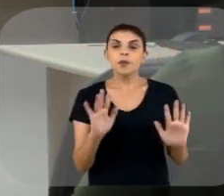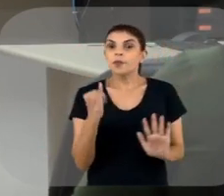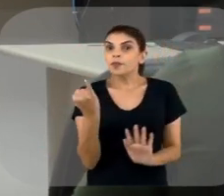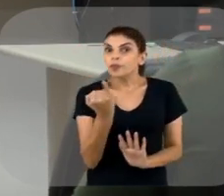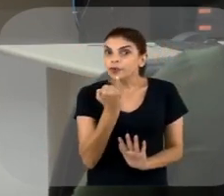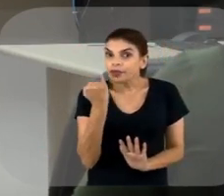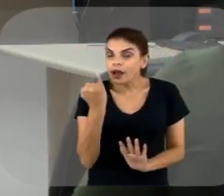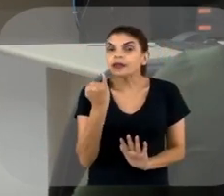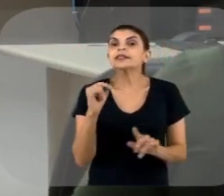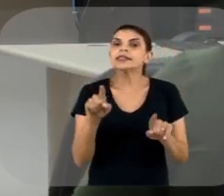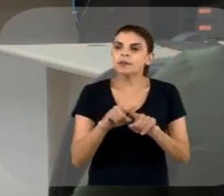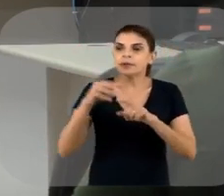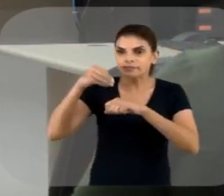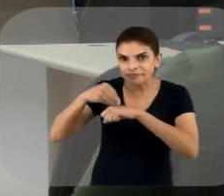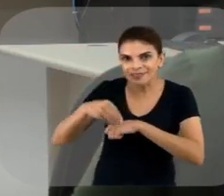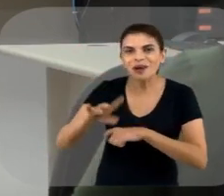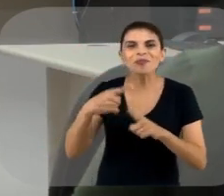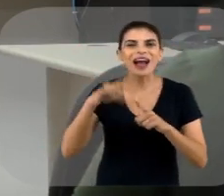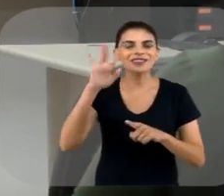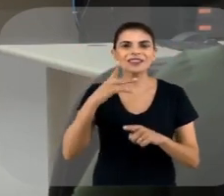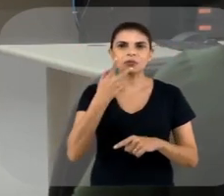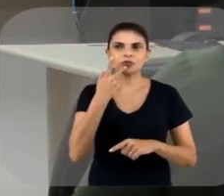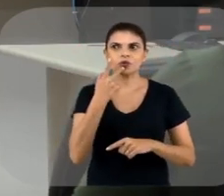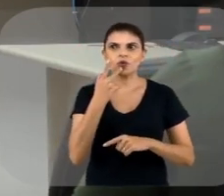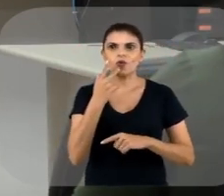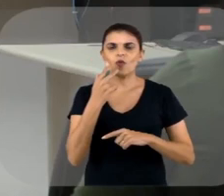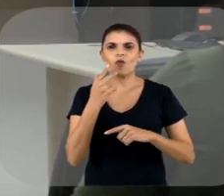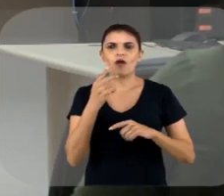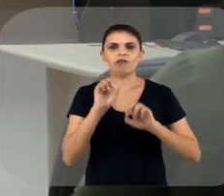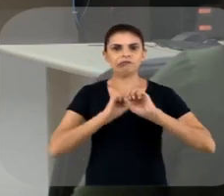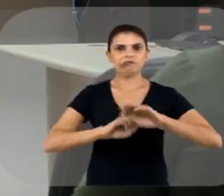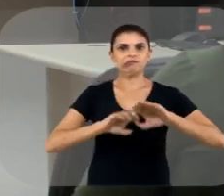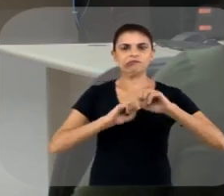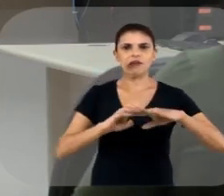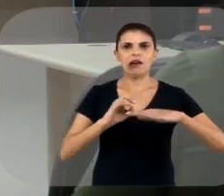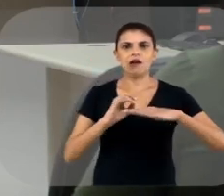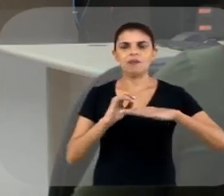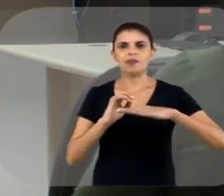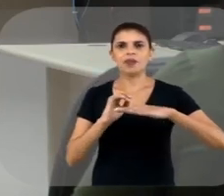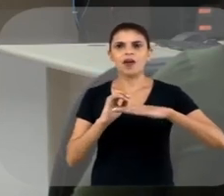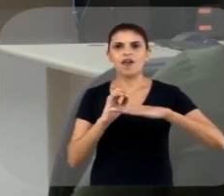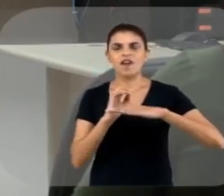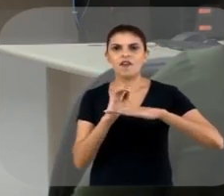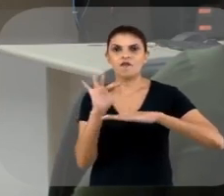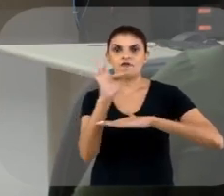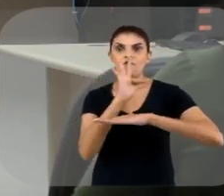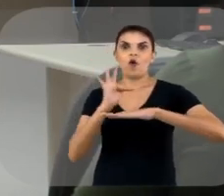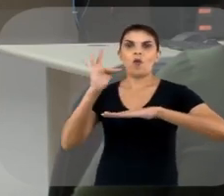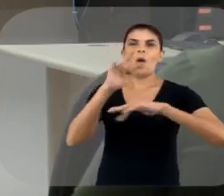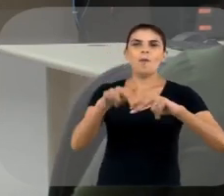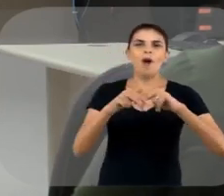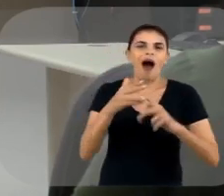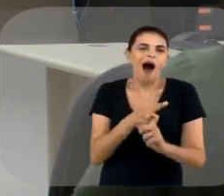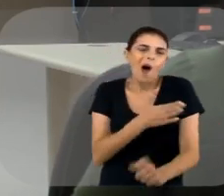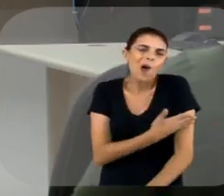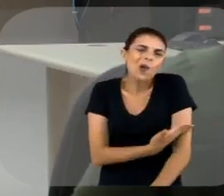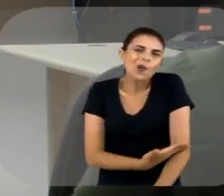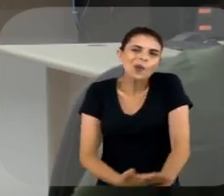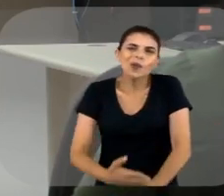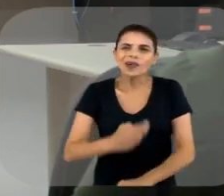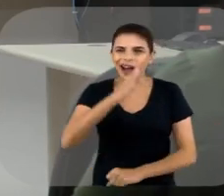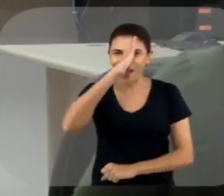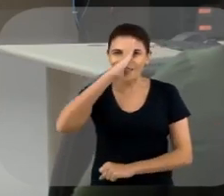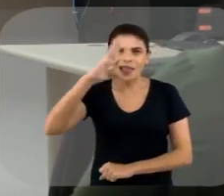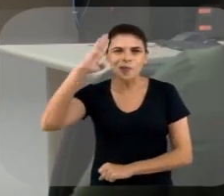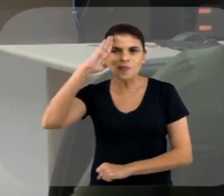é importante a gente dizer isso, porque, né, muitas vezes, até por conta do nosso meio acadêmico e tal, a